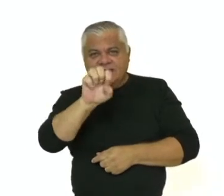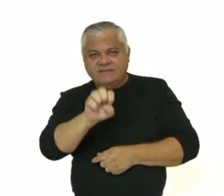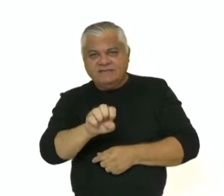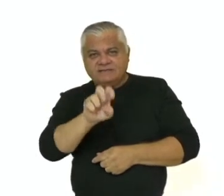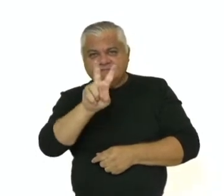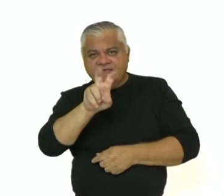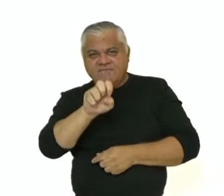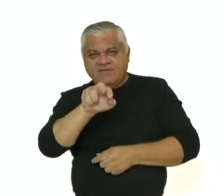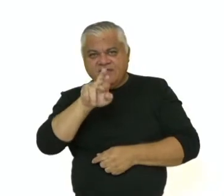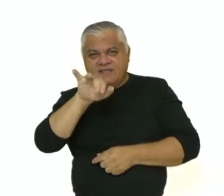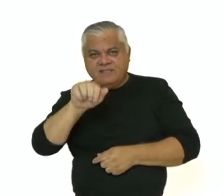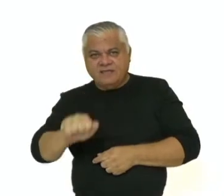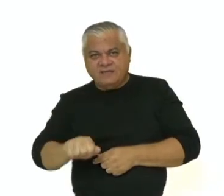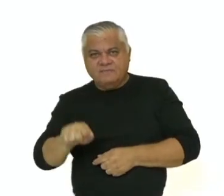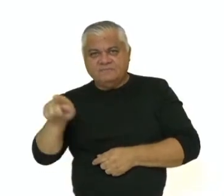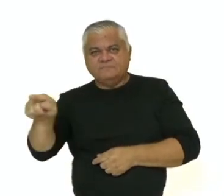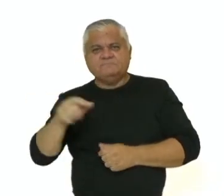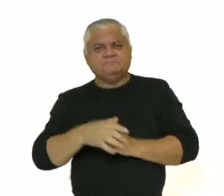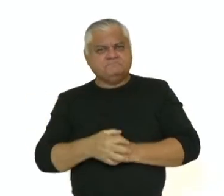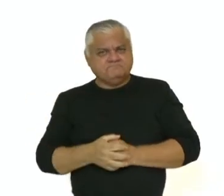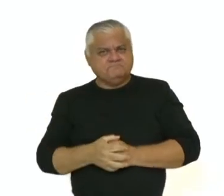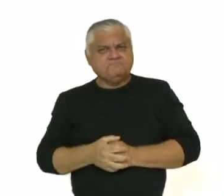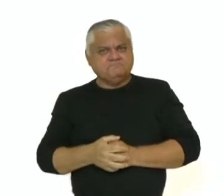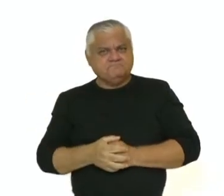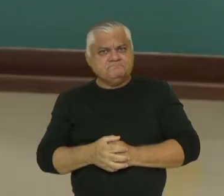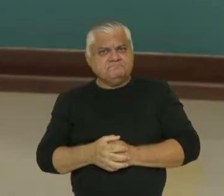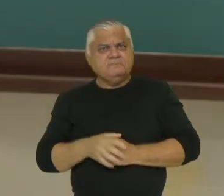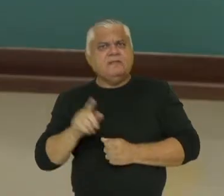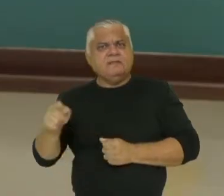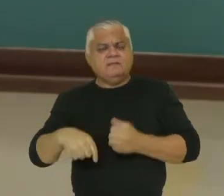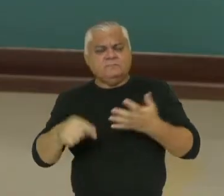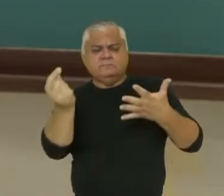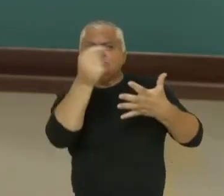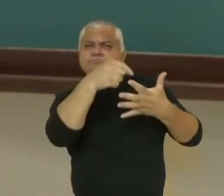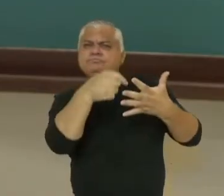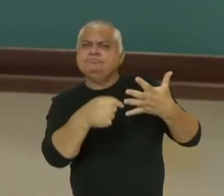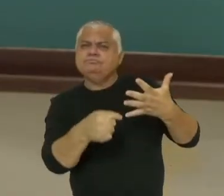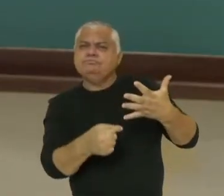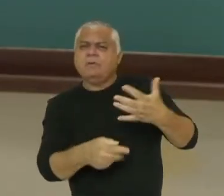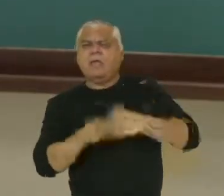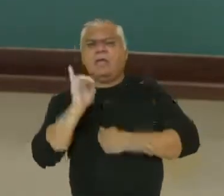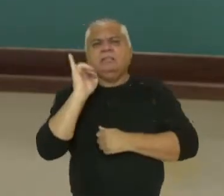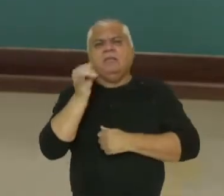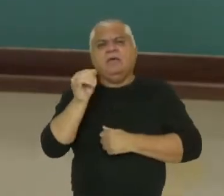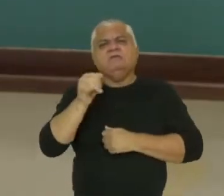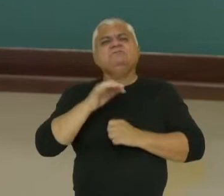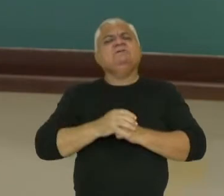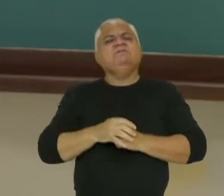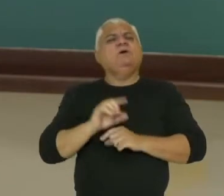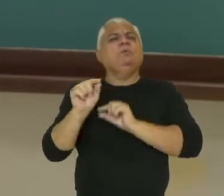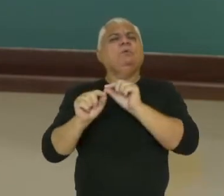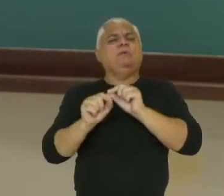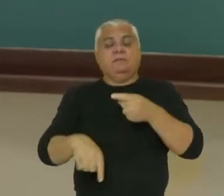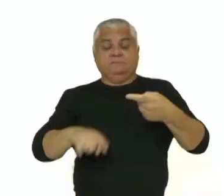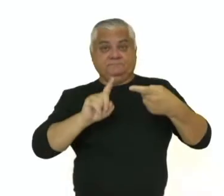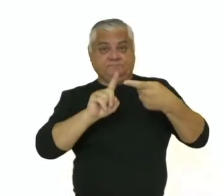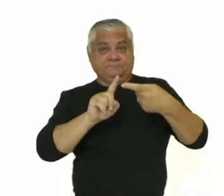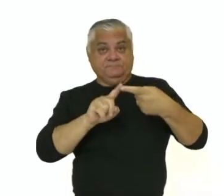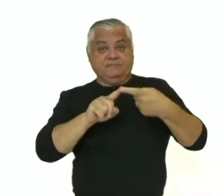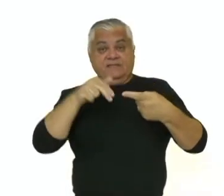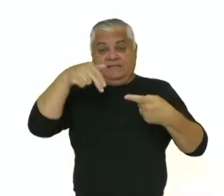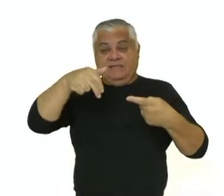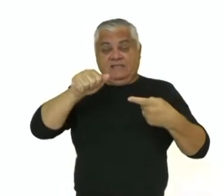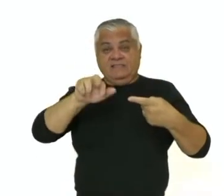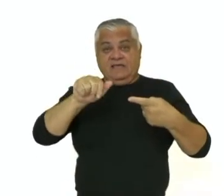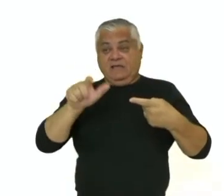si. Os elementos da narrativa, né, trabalhados num conto como esse são